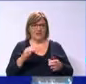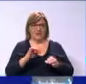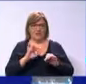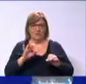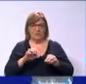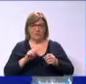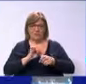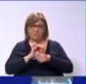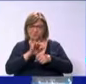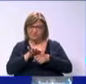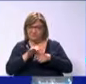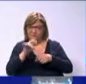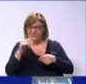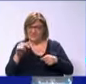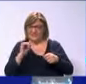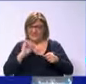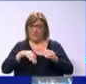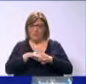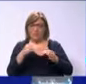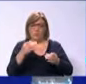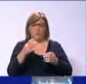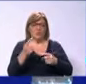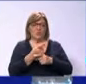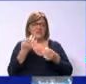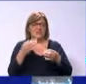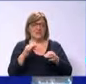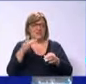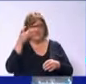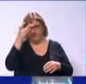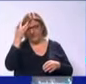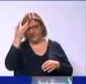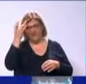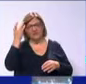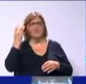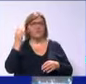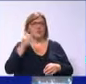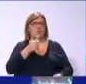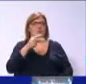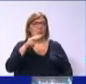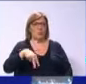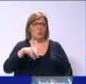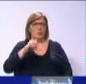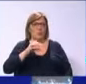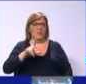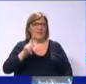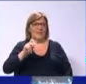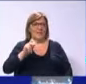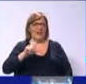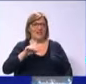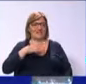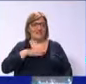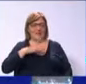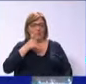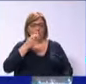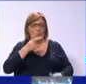de tudo aquilo que se passa no futuro porque são coisas simples e fáceis hamburgo lages querem guardar alimentos luís